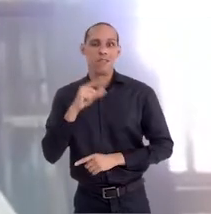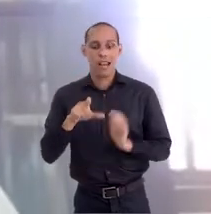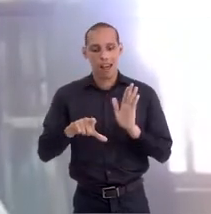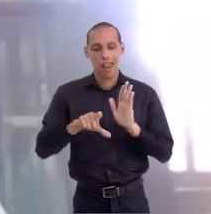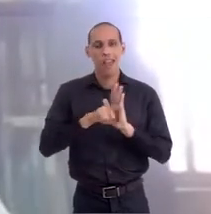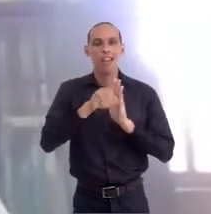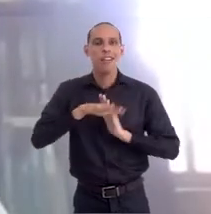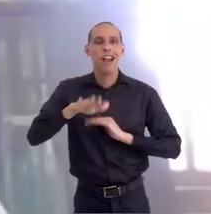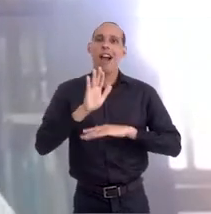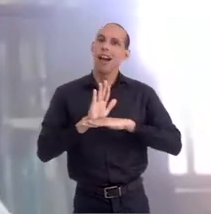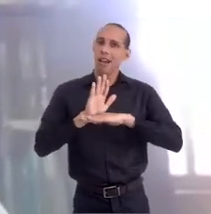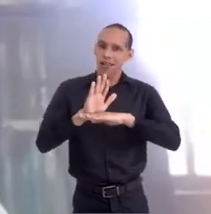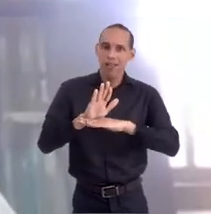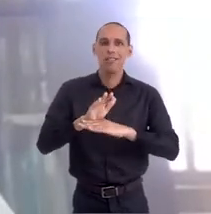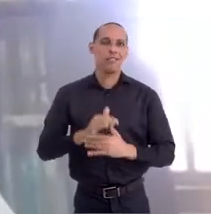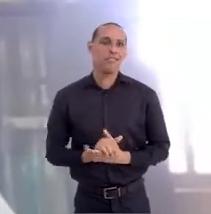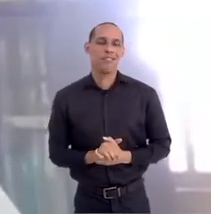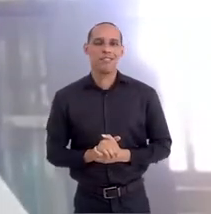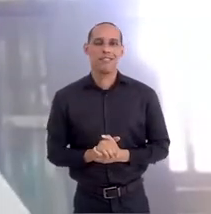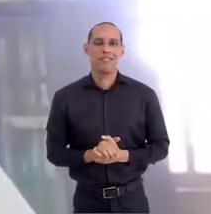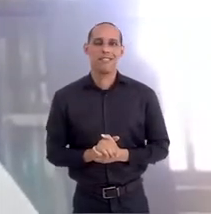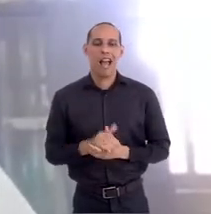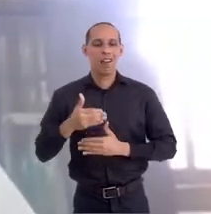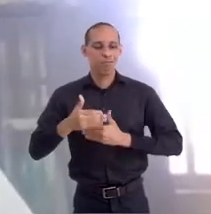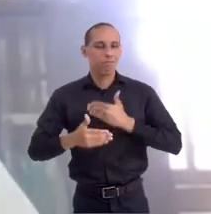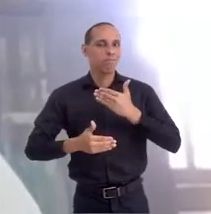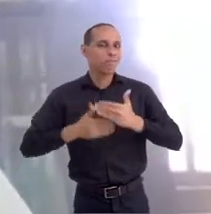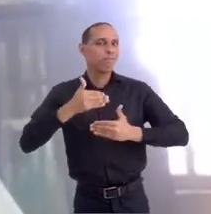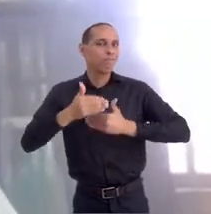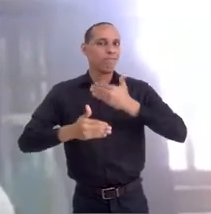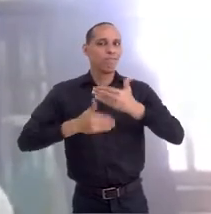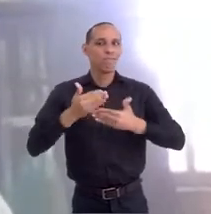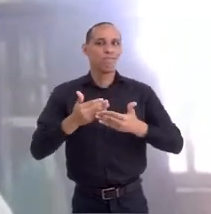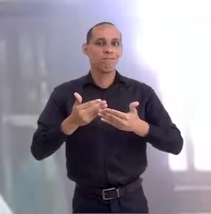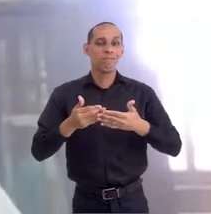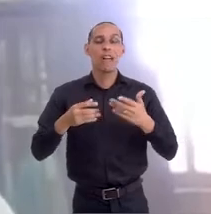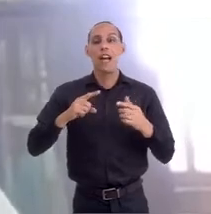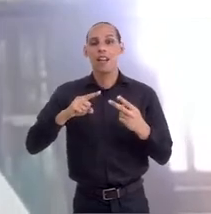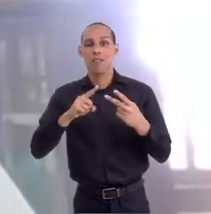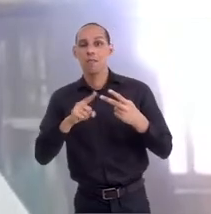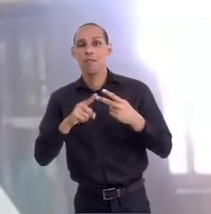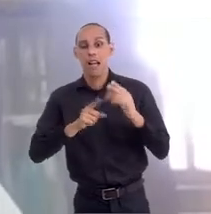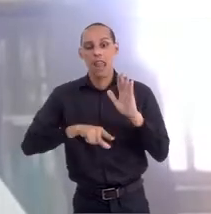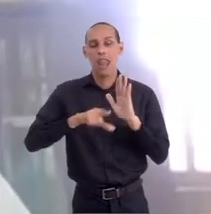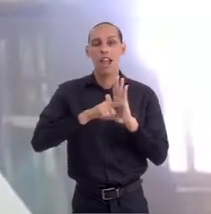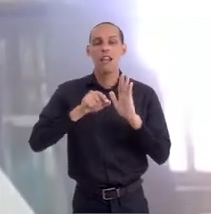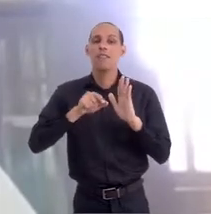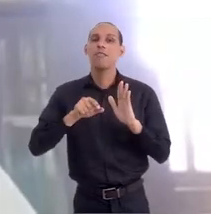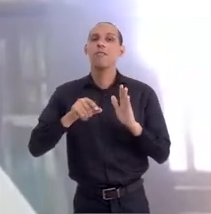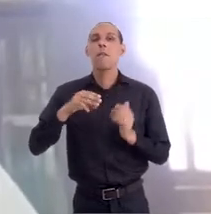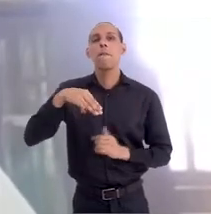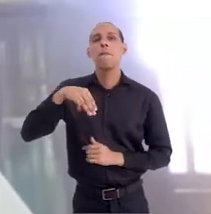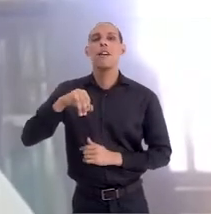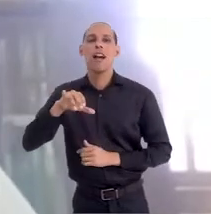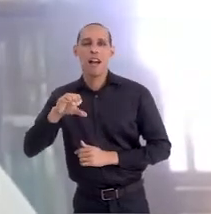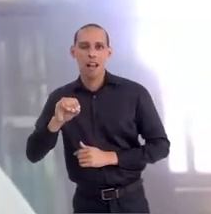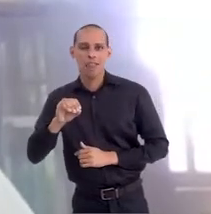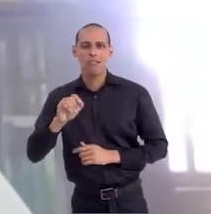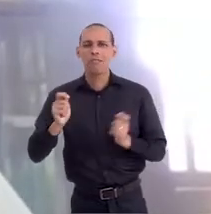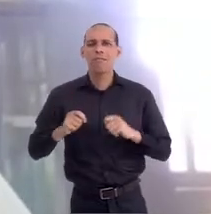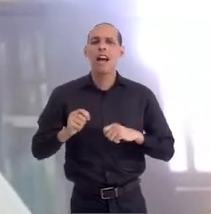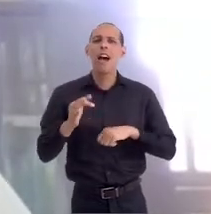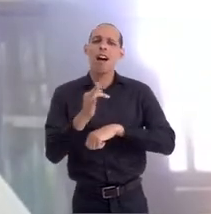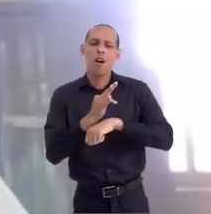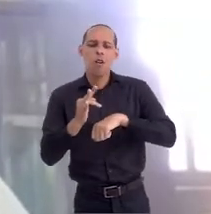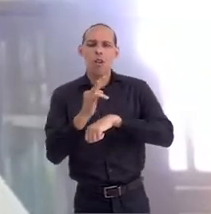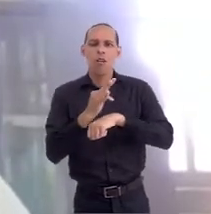foi um passo nessa direção, é um avanço nisso. Né? A partir dela, o desdobramento dela veio a Lei do MEI, né? que